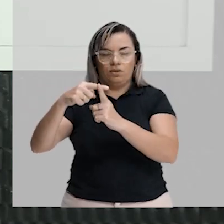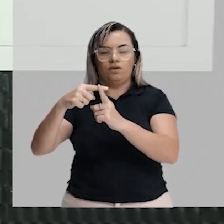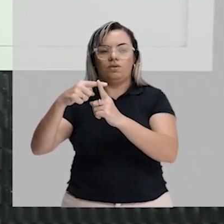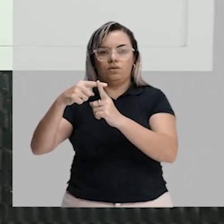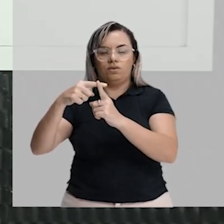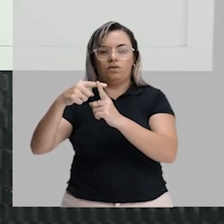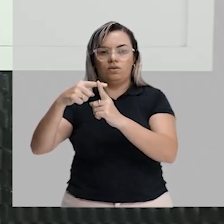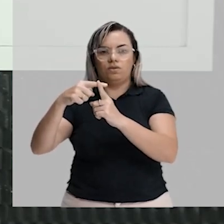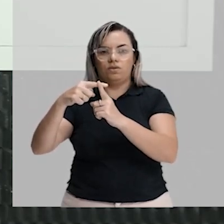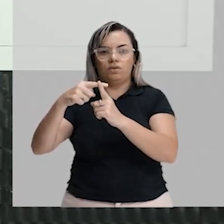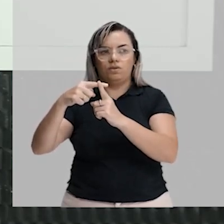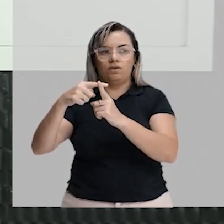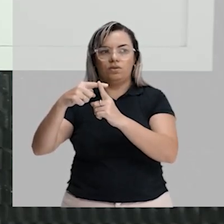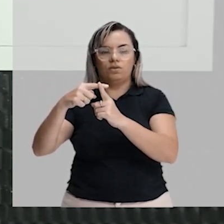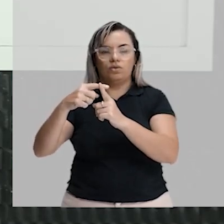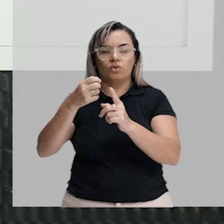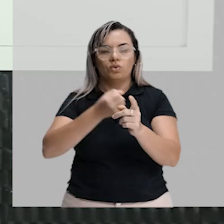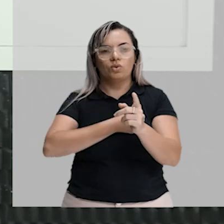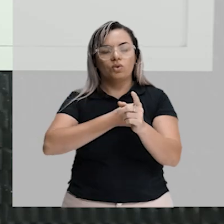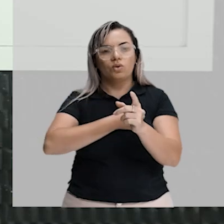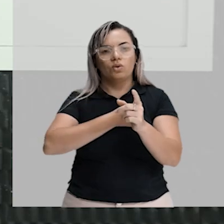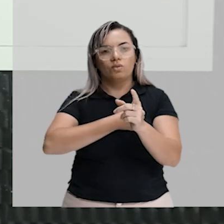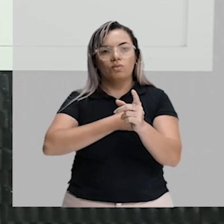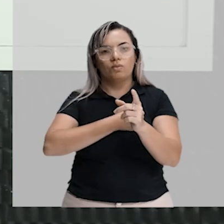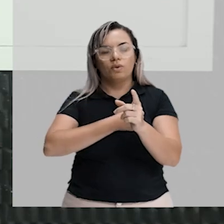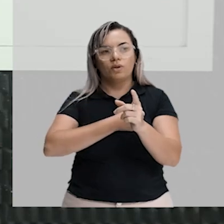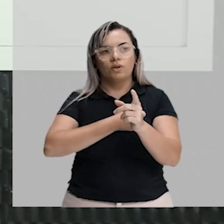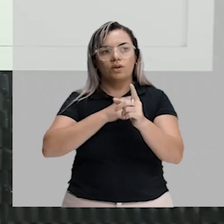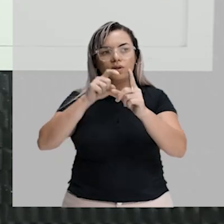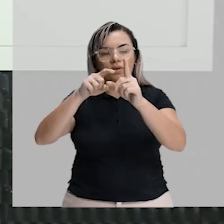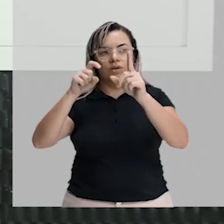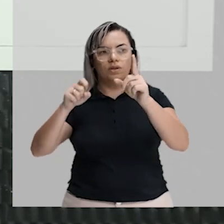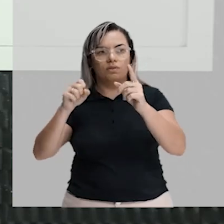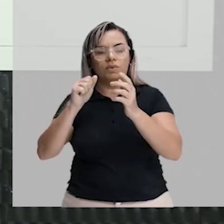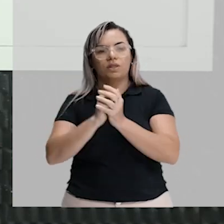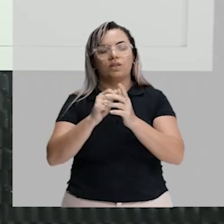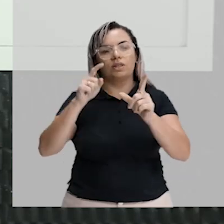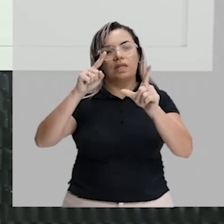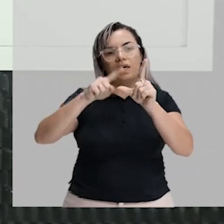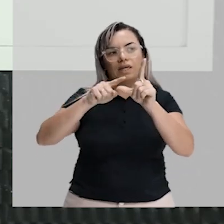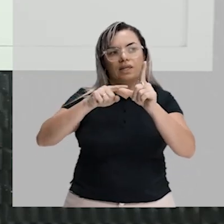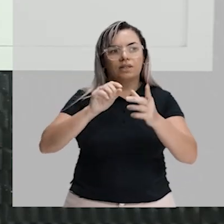termo independente. Certo? Então nós vamos ter aqui, ó,